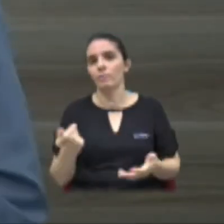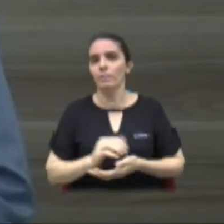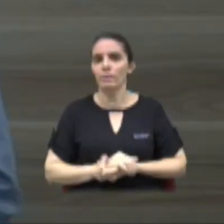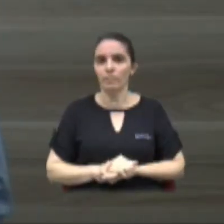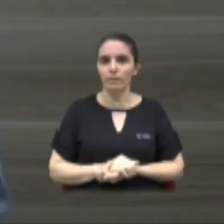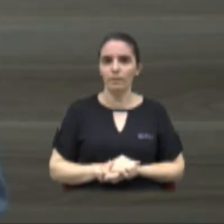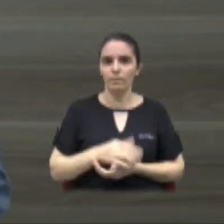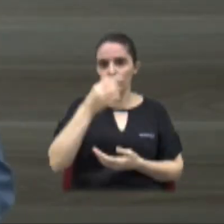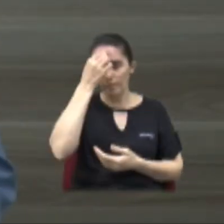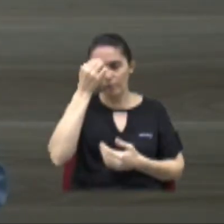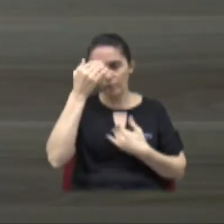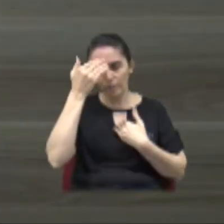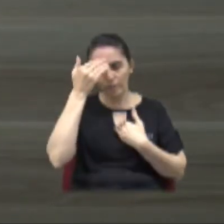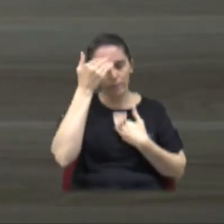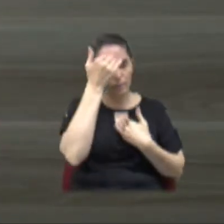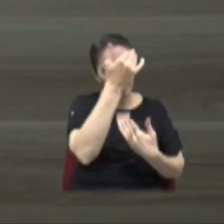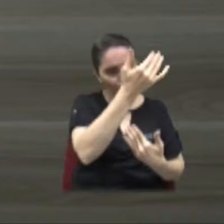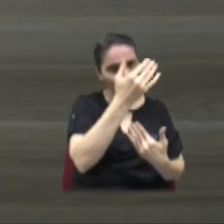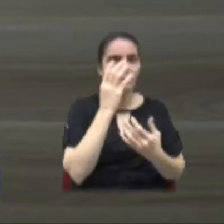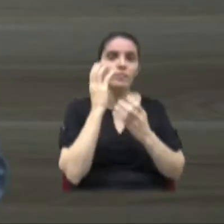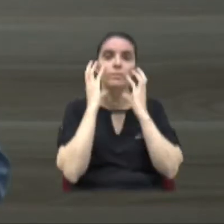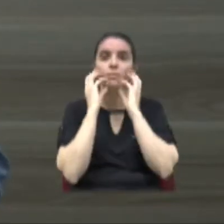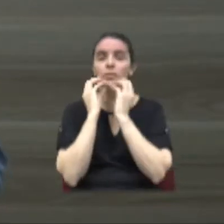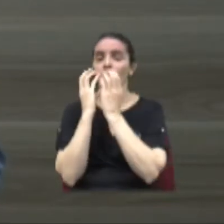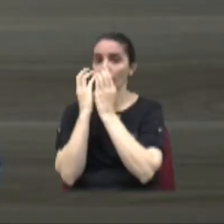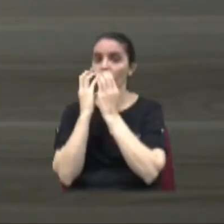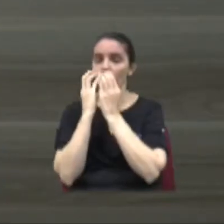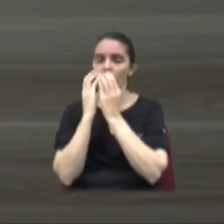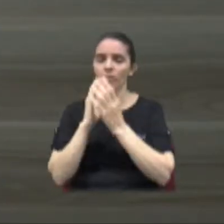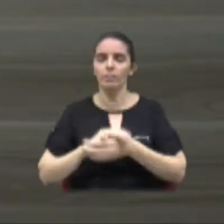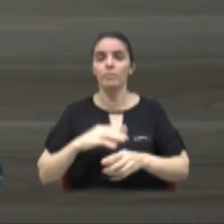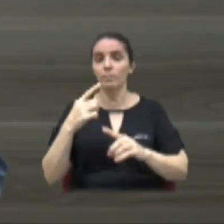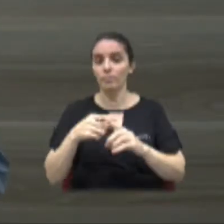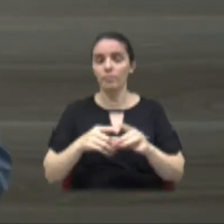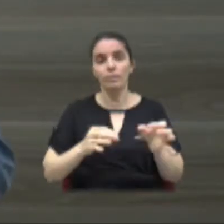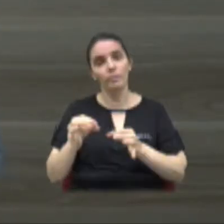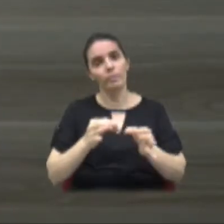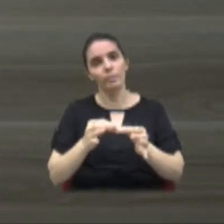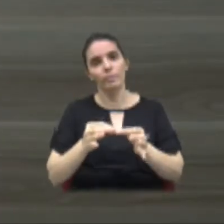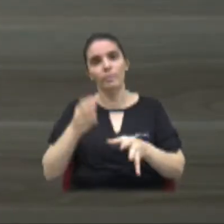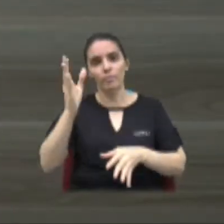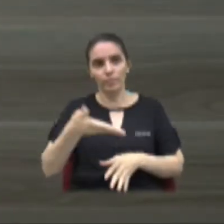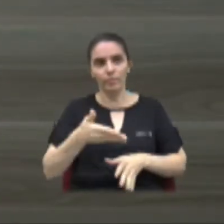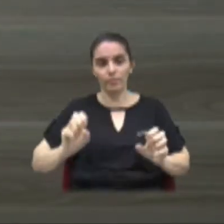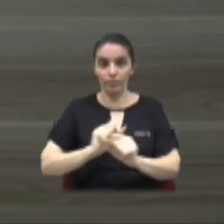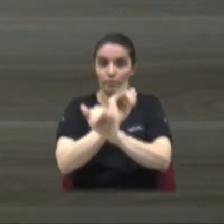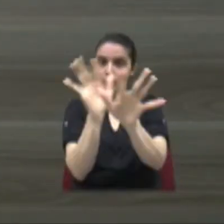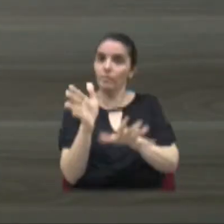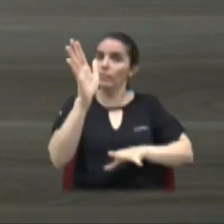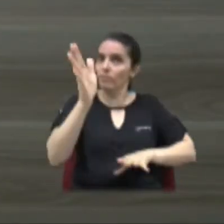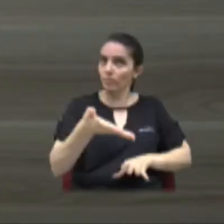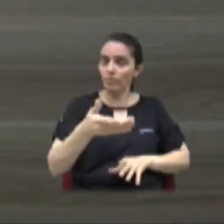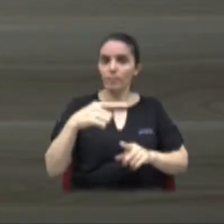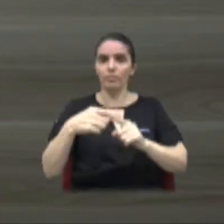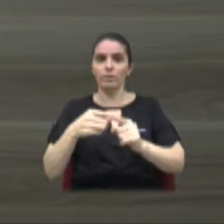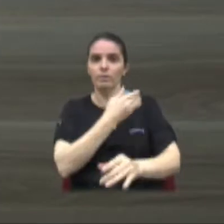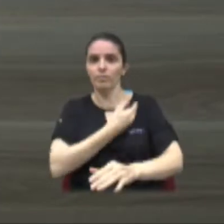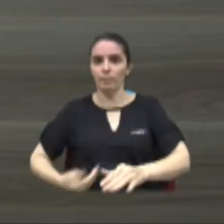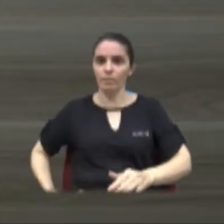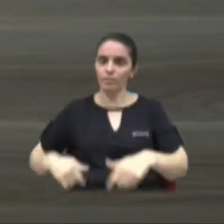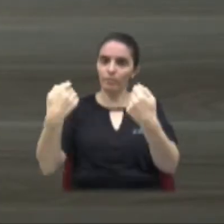feita uma promessa lá atrás. E aí, enquanto Vossa Excelência discursava, me lembrei de um ditado